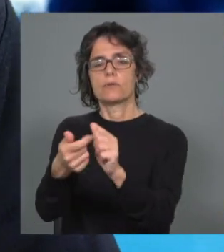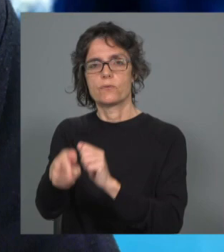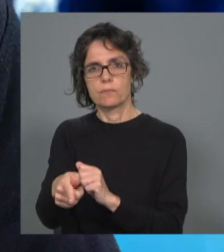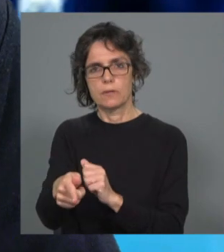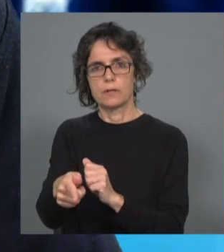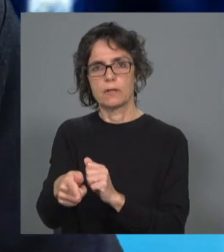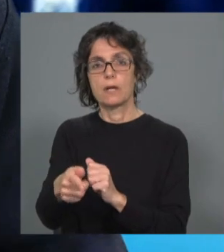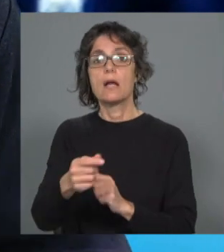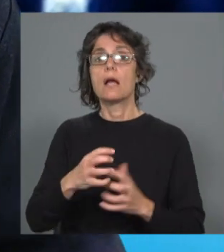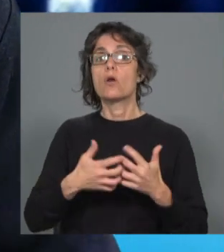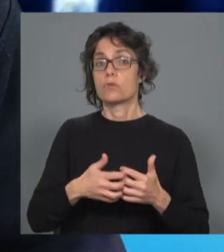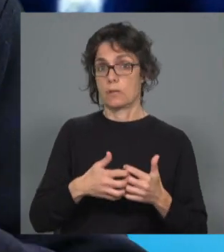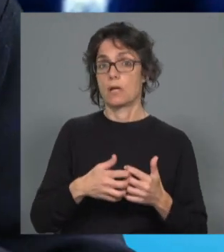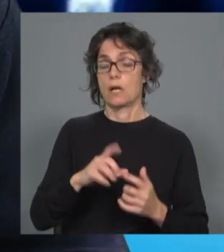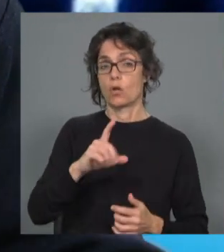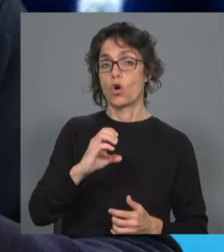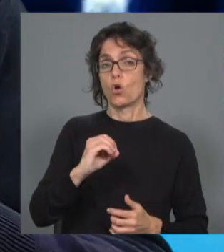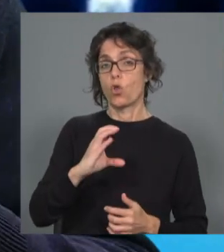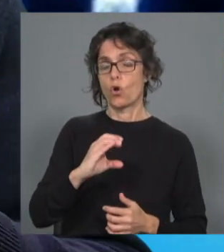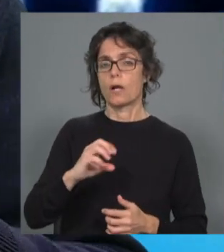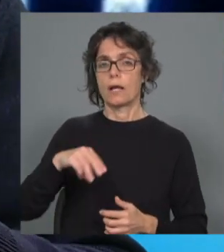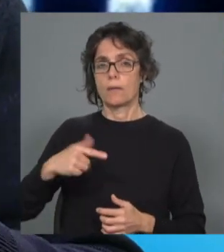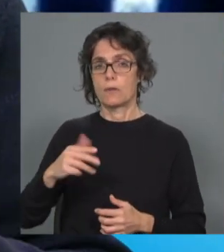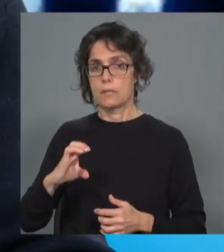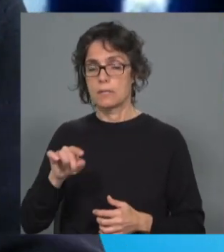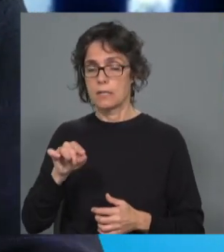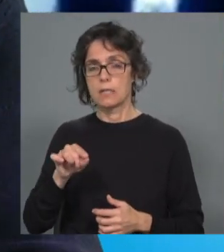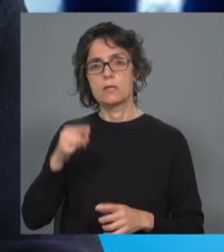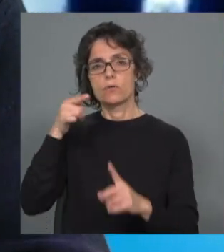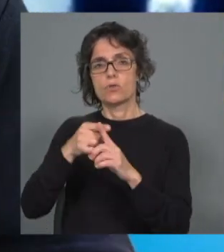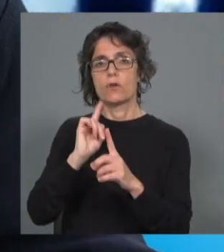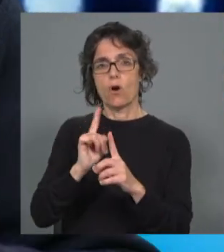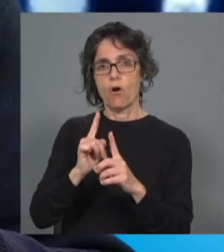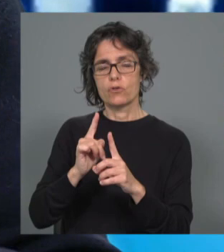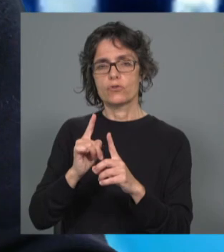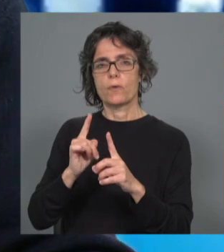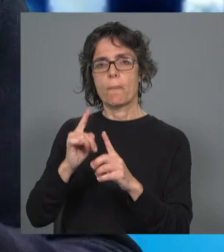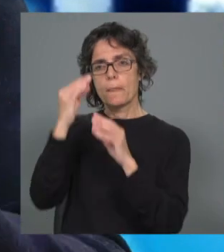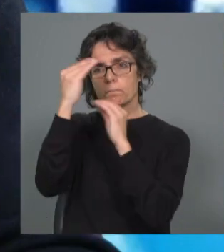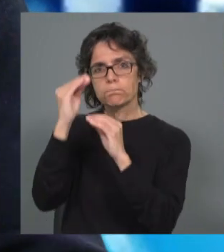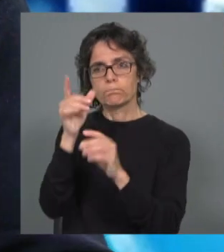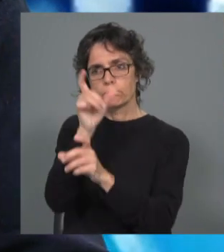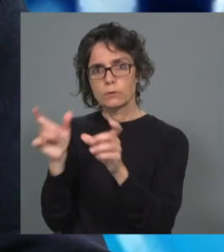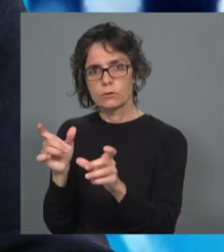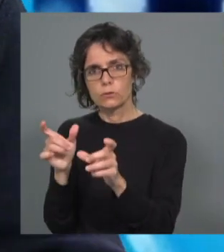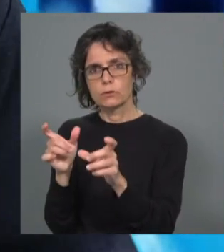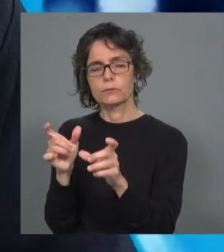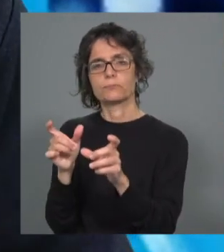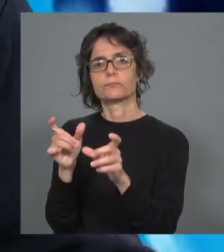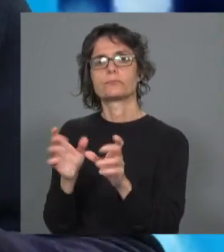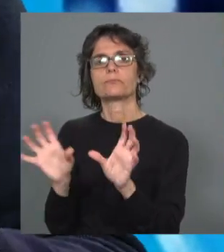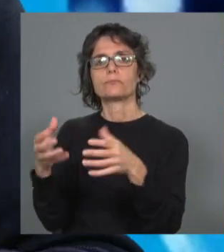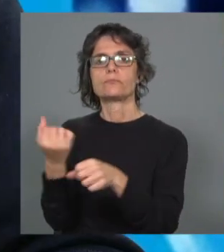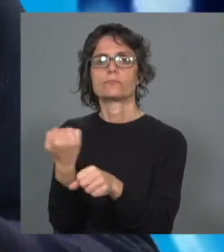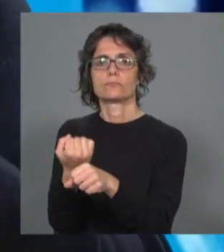a LOC-MTC tem por objetivo formar militantes, formar pessoas do mundo do trabalho